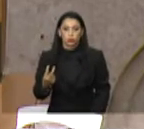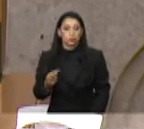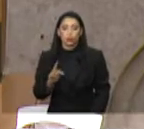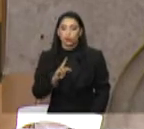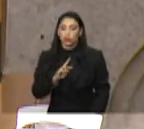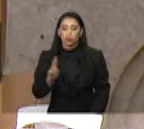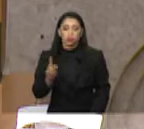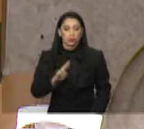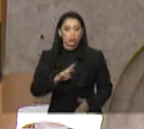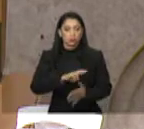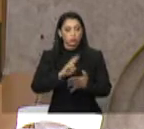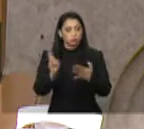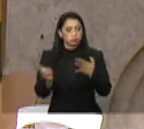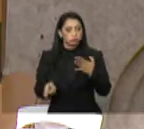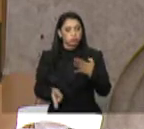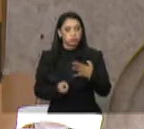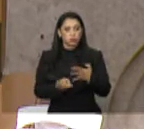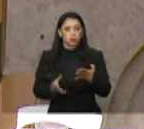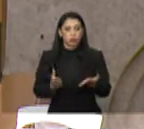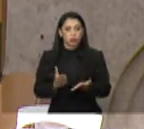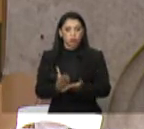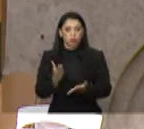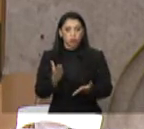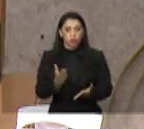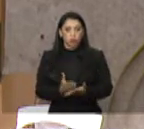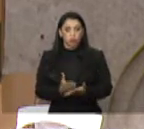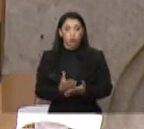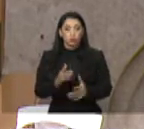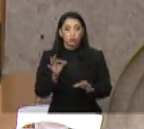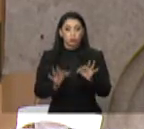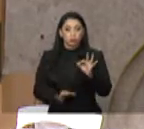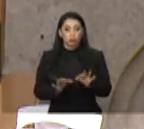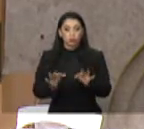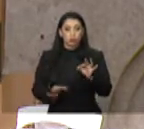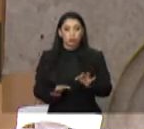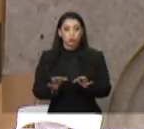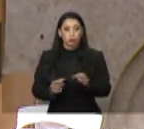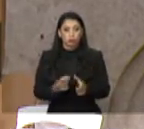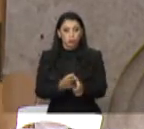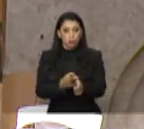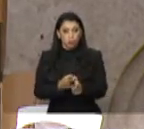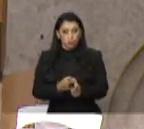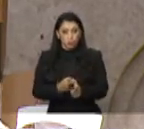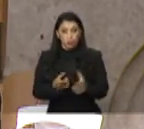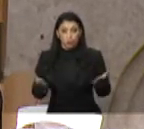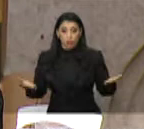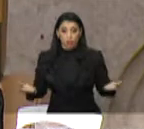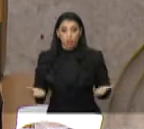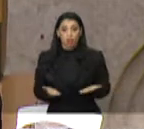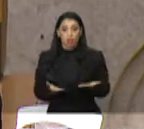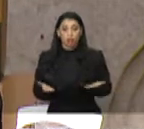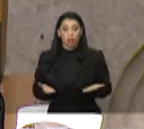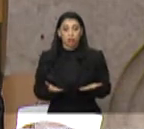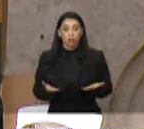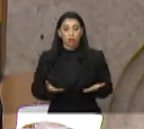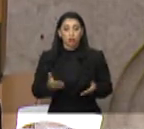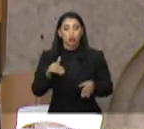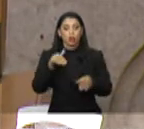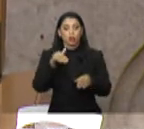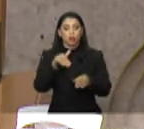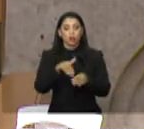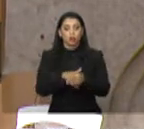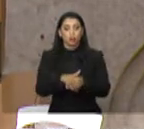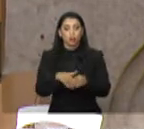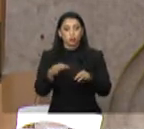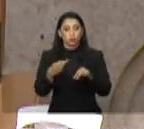extraordinário foi suspenso o julgamento eu consigo a palavra ao Ministro